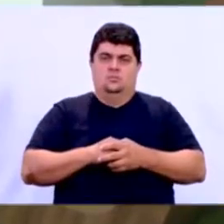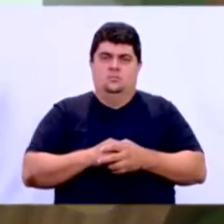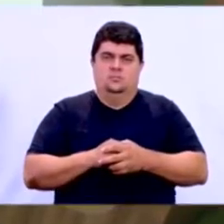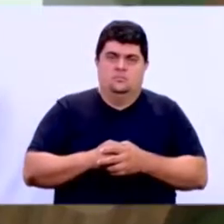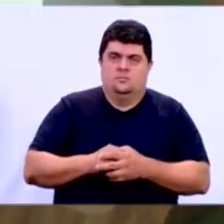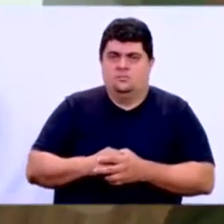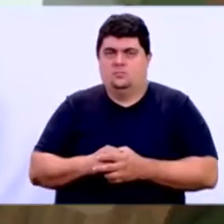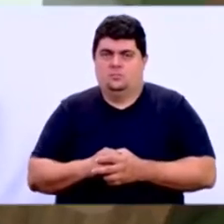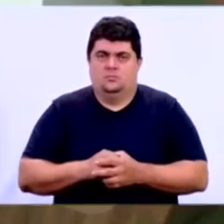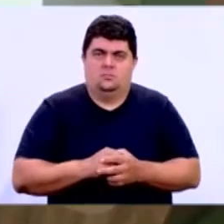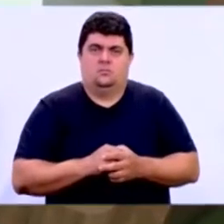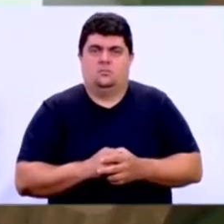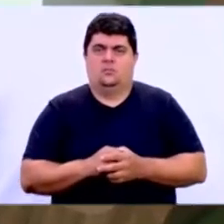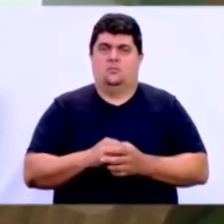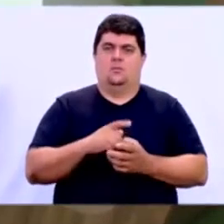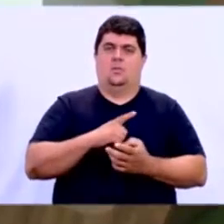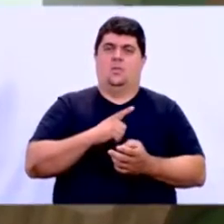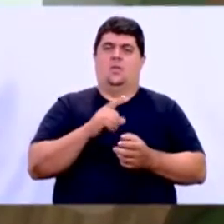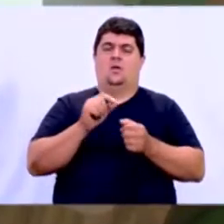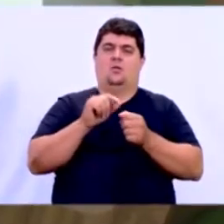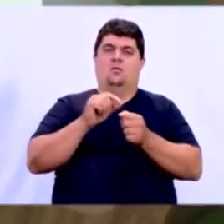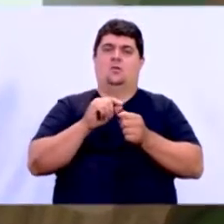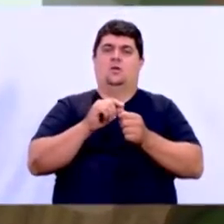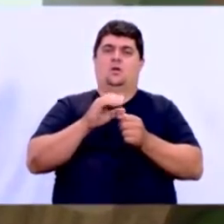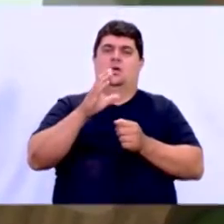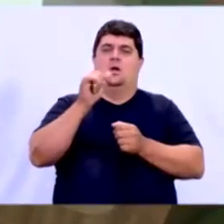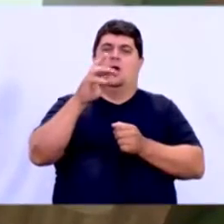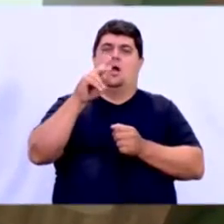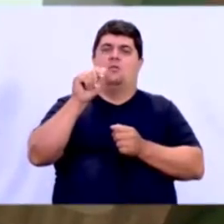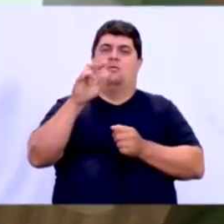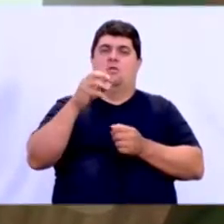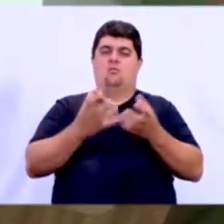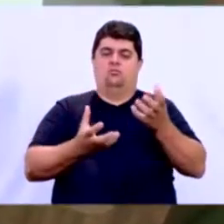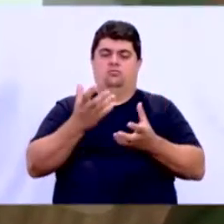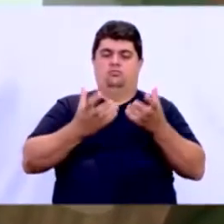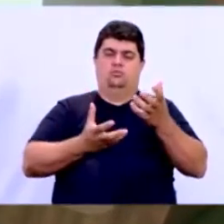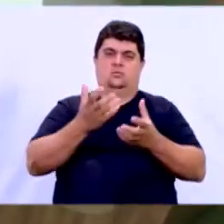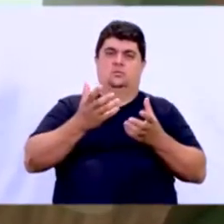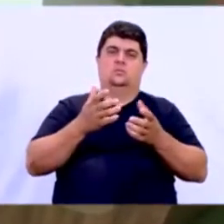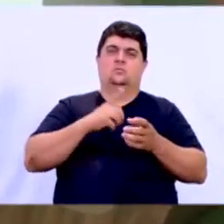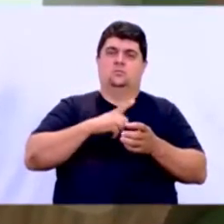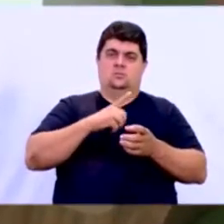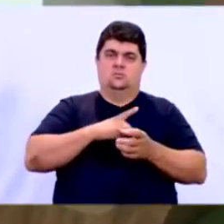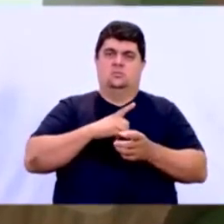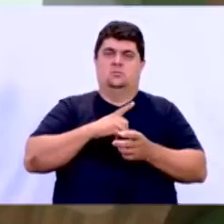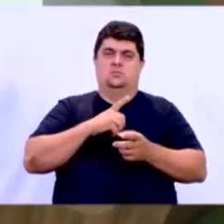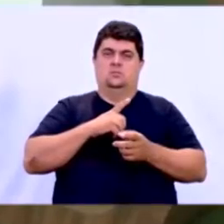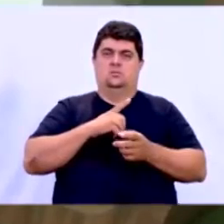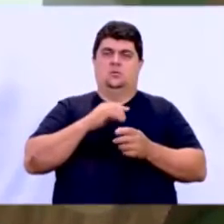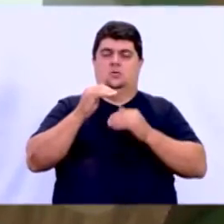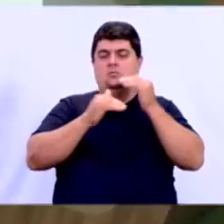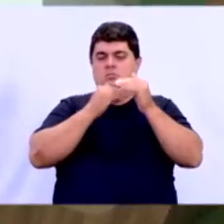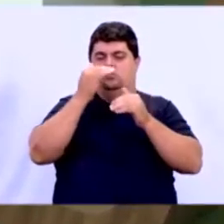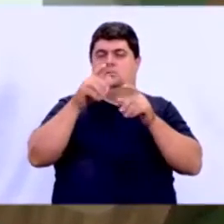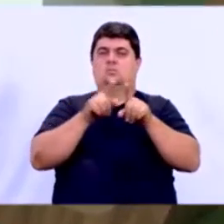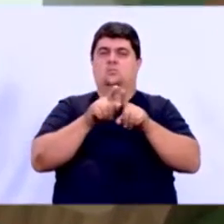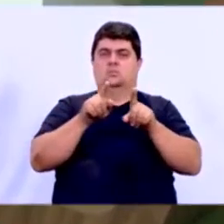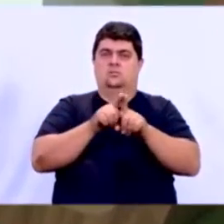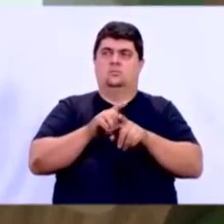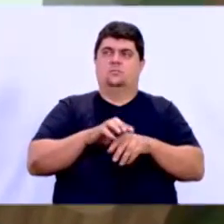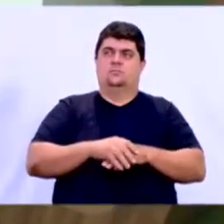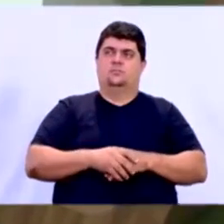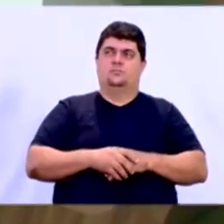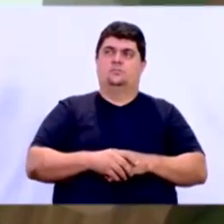nicho de crédito de carbono também, também, né, professor? Tem alguns avanços aí quanto à venda de crédito de carbono,